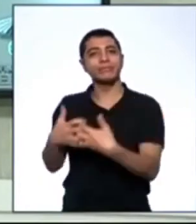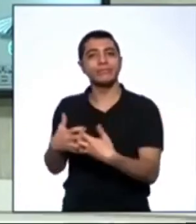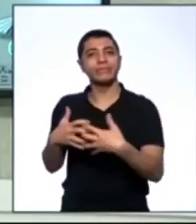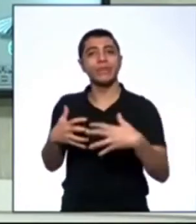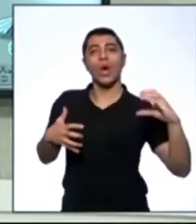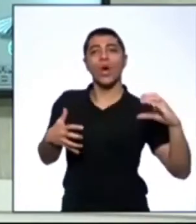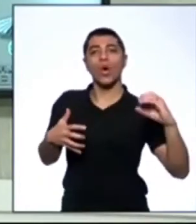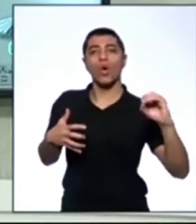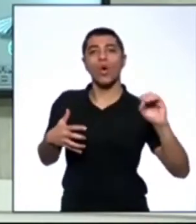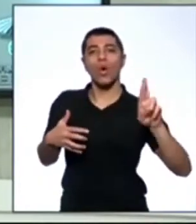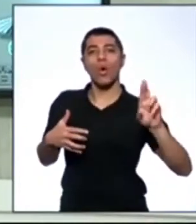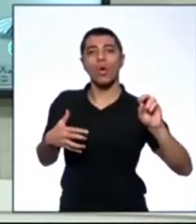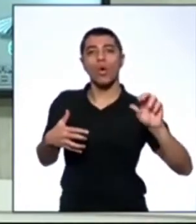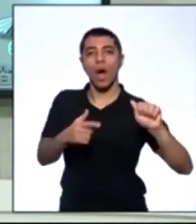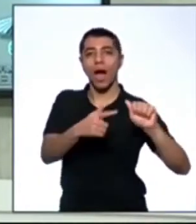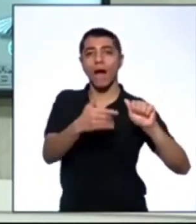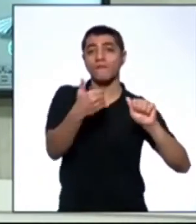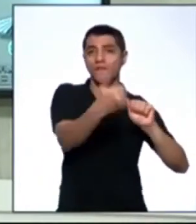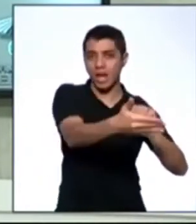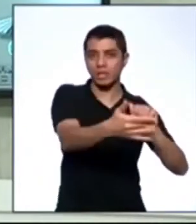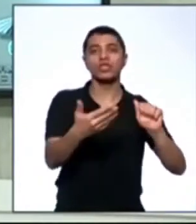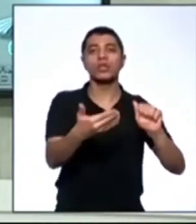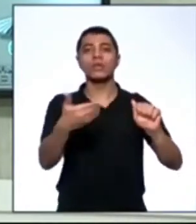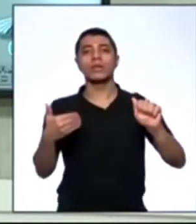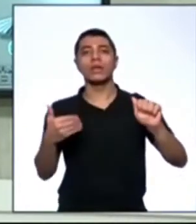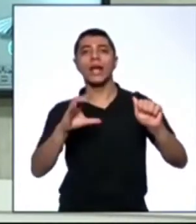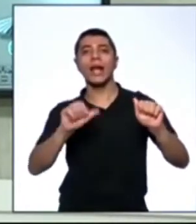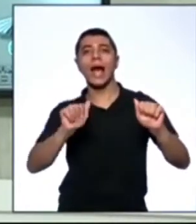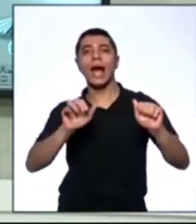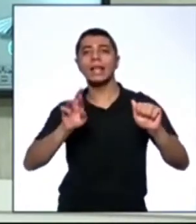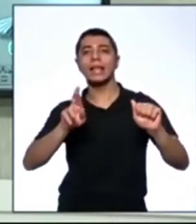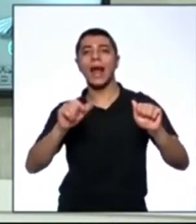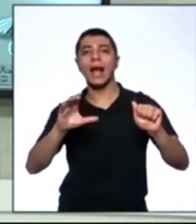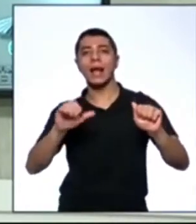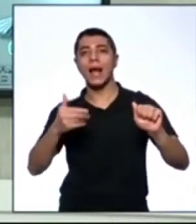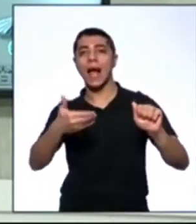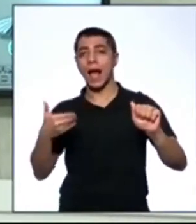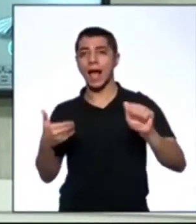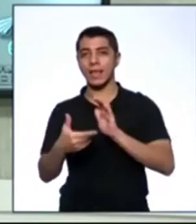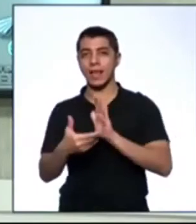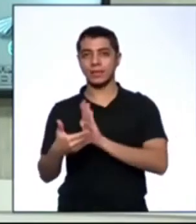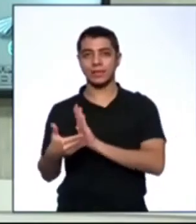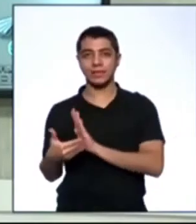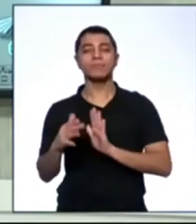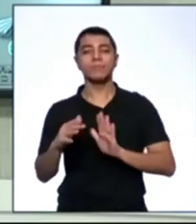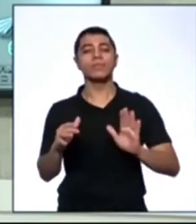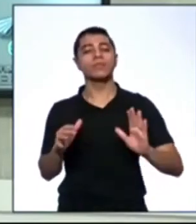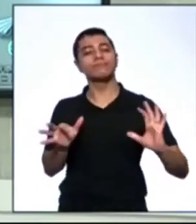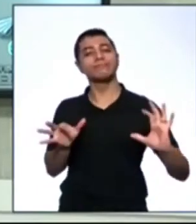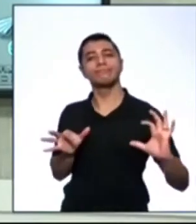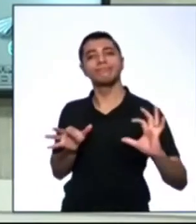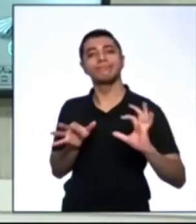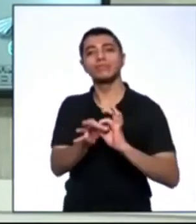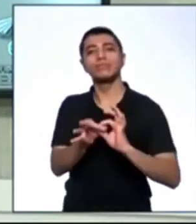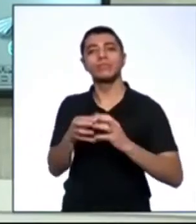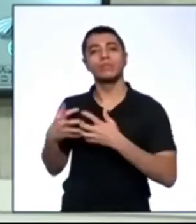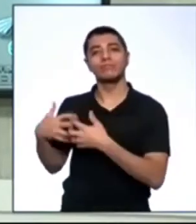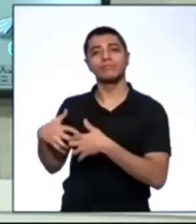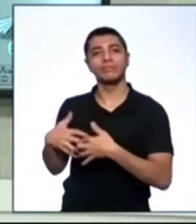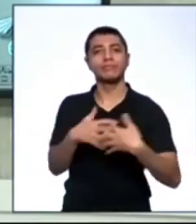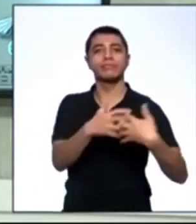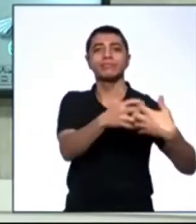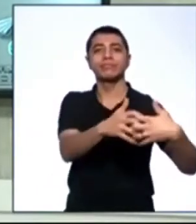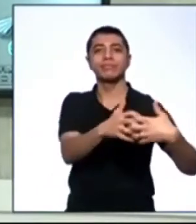pela corrente é um sistema de engrenagens, né? Aqui vou mostrar para vocês primeiramente um sistema de engrenagens